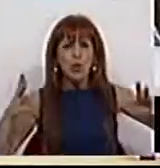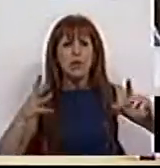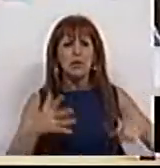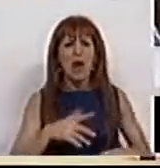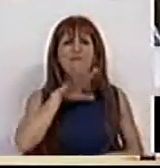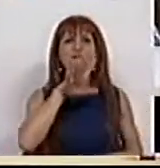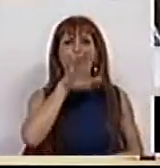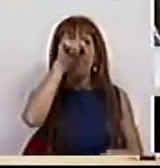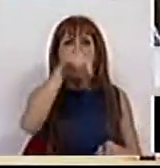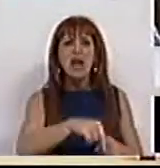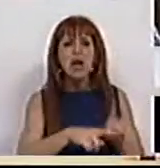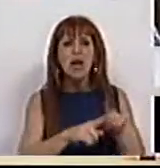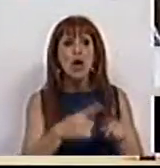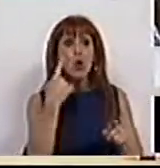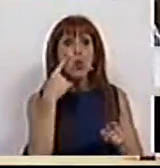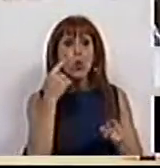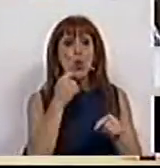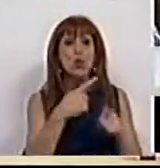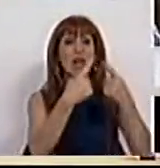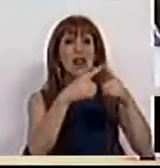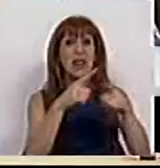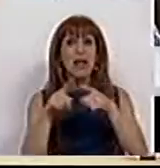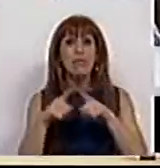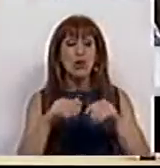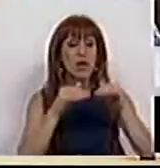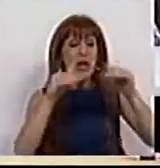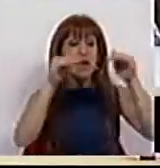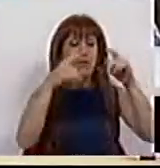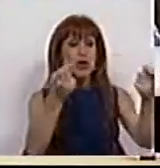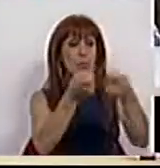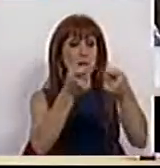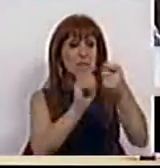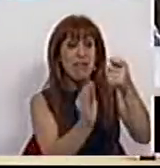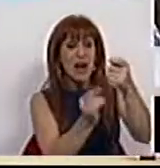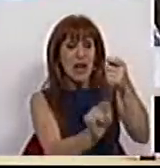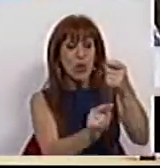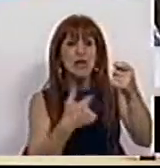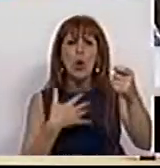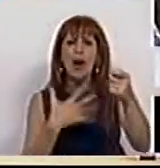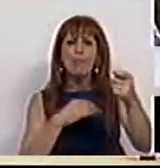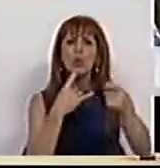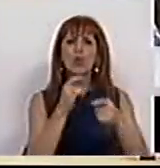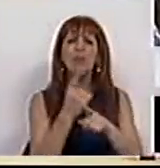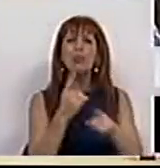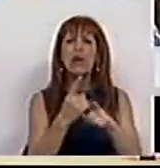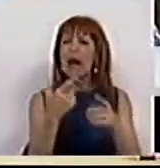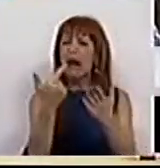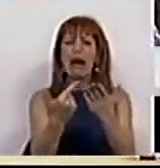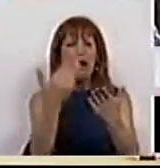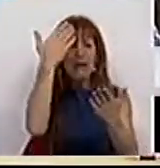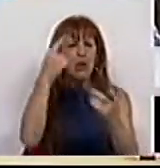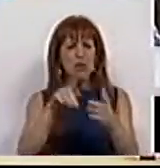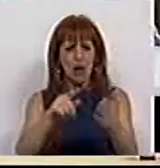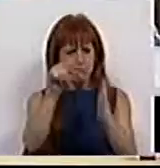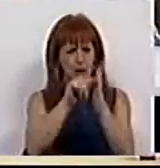são familiares e são conhecidos em diferentes patamares de proximidade, eu quero perguntar-lhe para que é que vem aqui arranjar